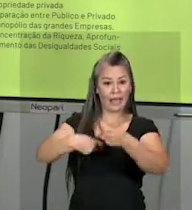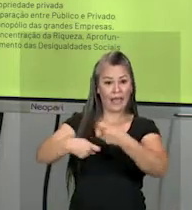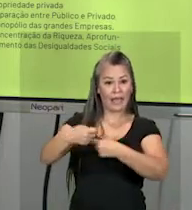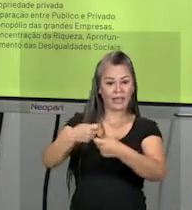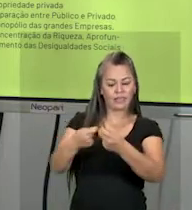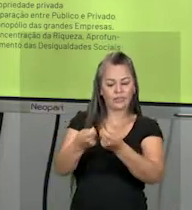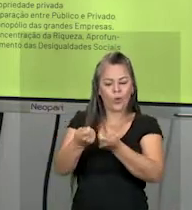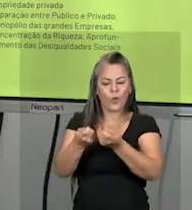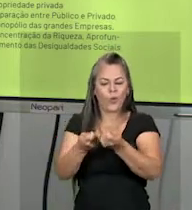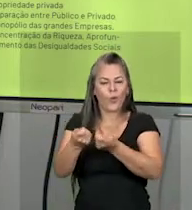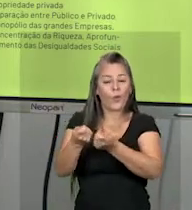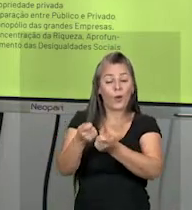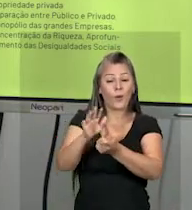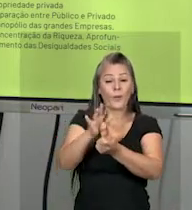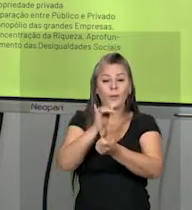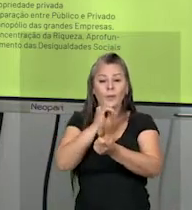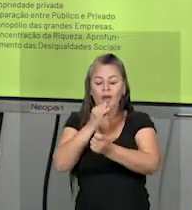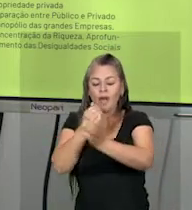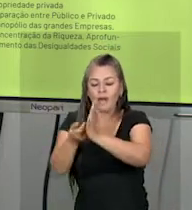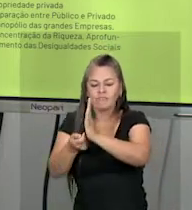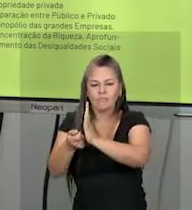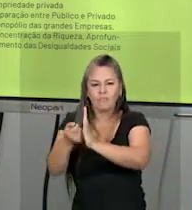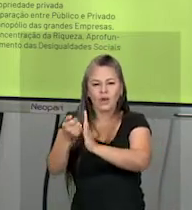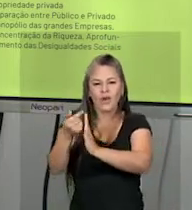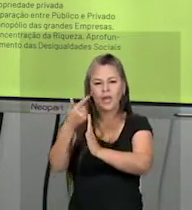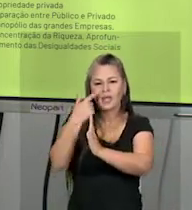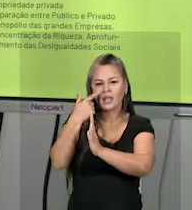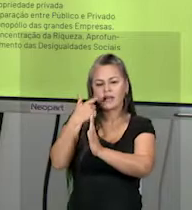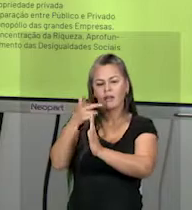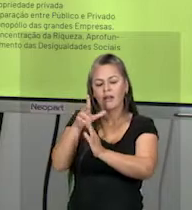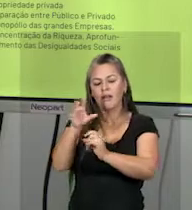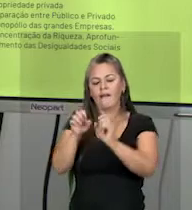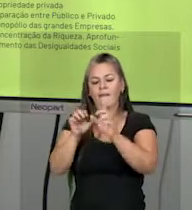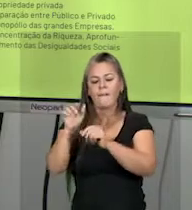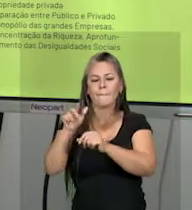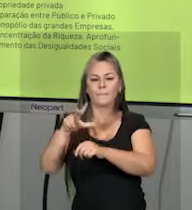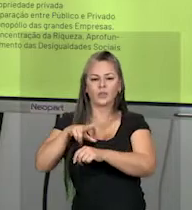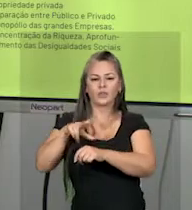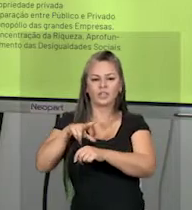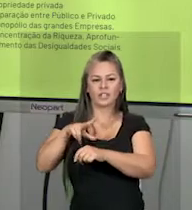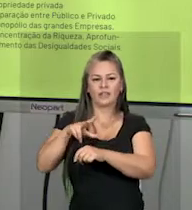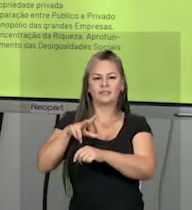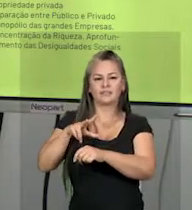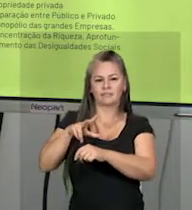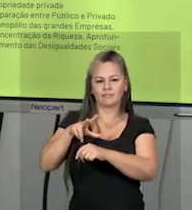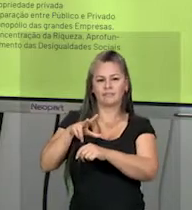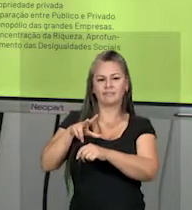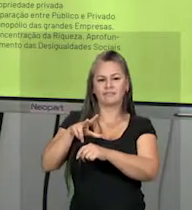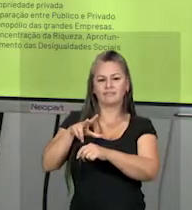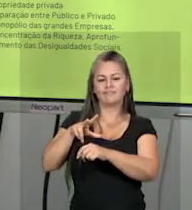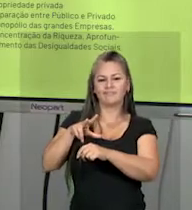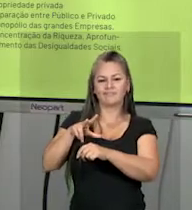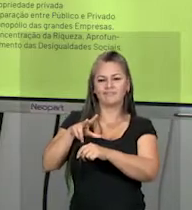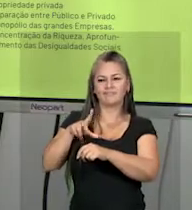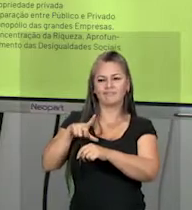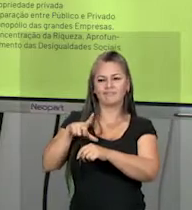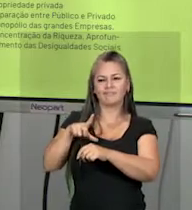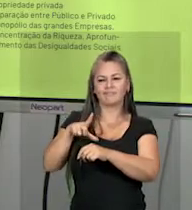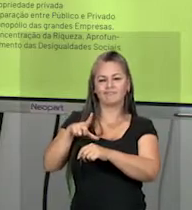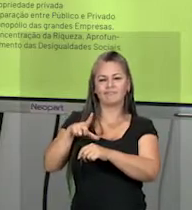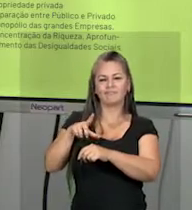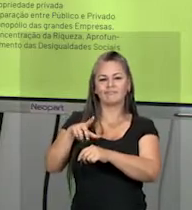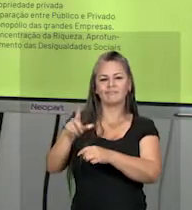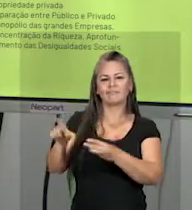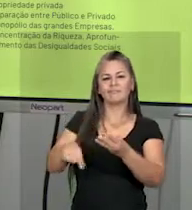querendo defender as liberdades individuais e a propriedade privada, um Estado mínimo, pouquíssima interferência na